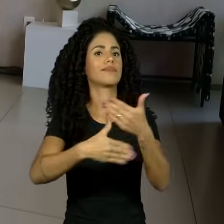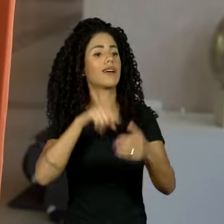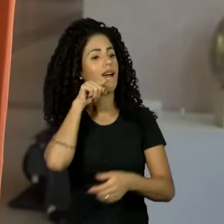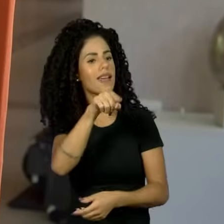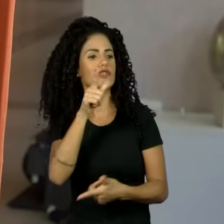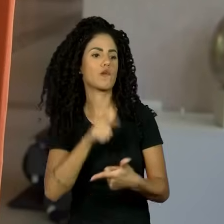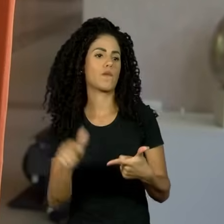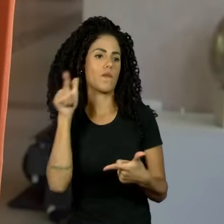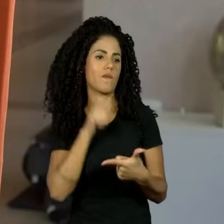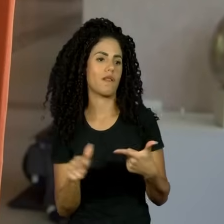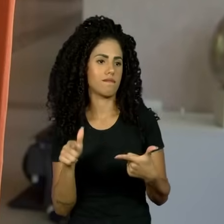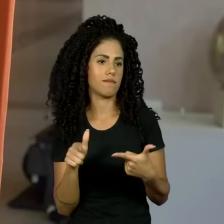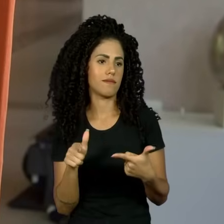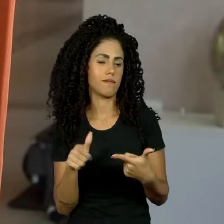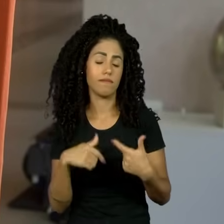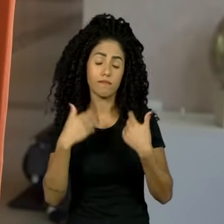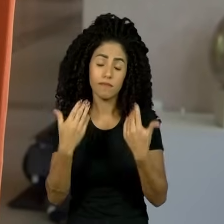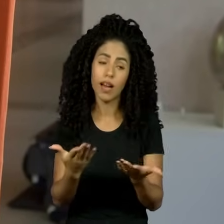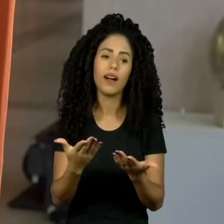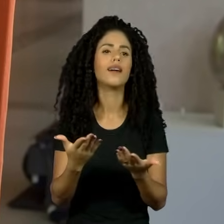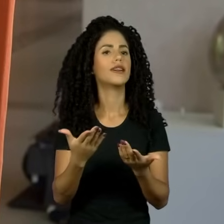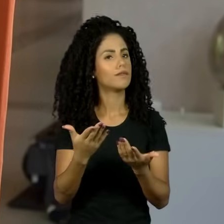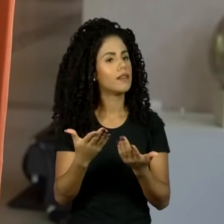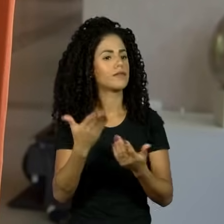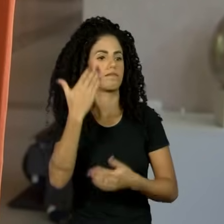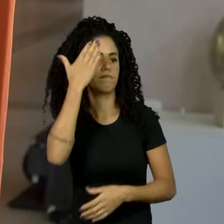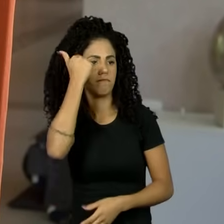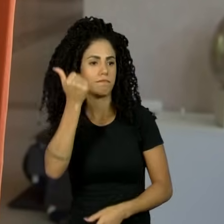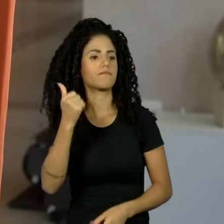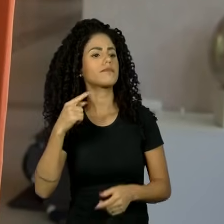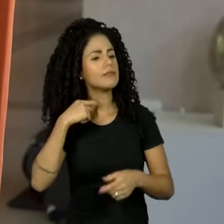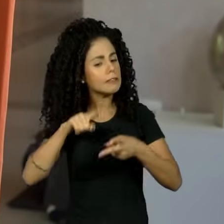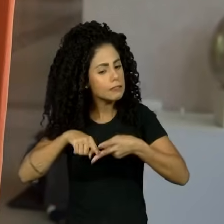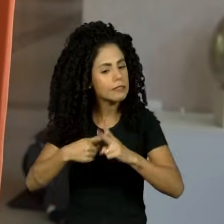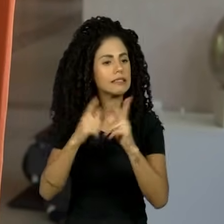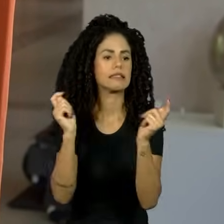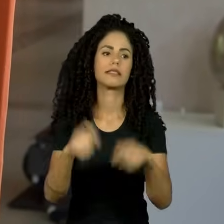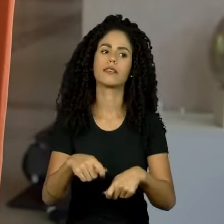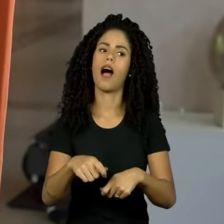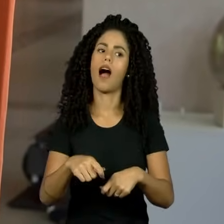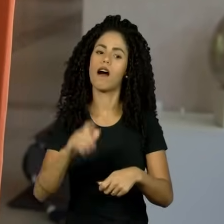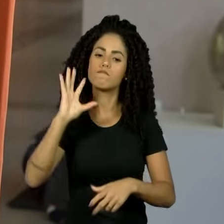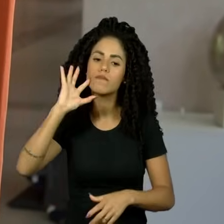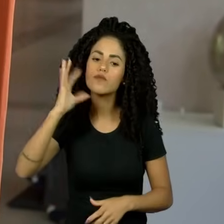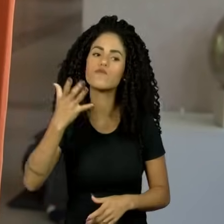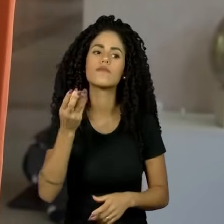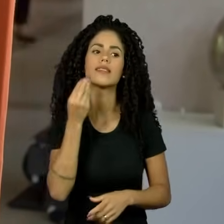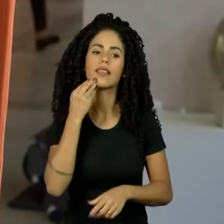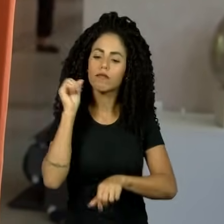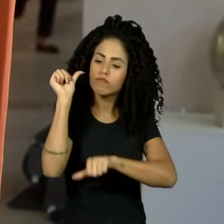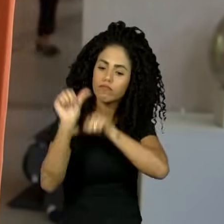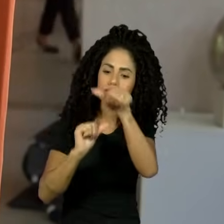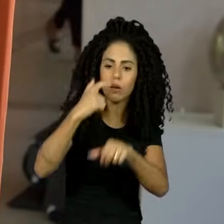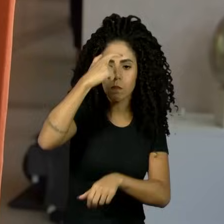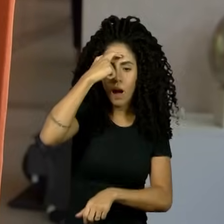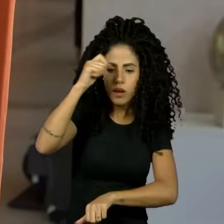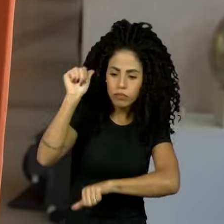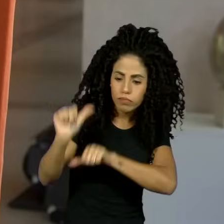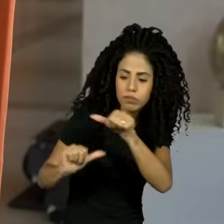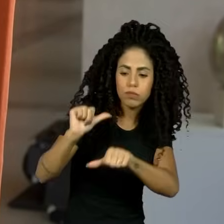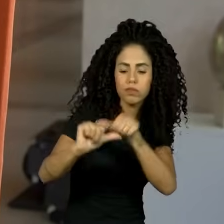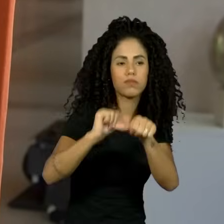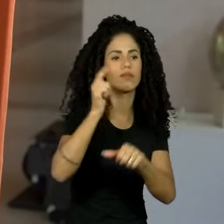problema. Essa é coisa de muito tempo, mas dá para consertar sim. Mudando os quadros dirigentes,